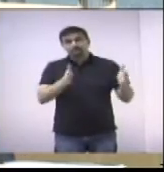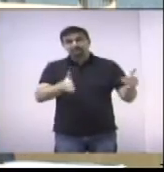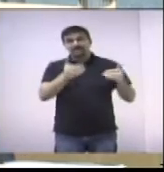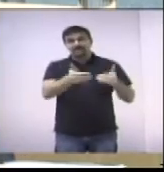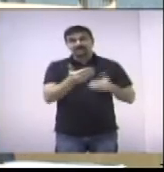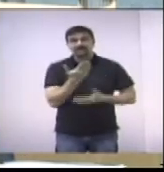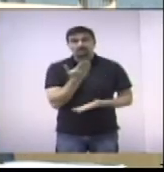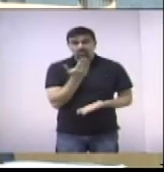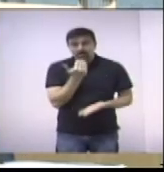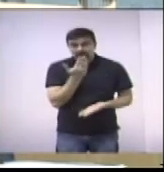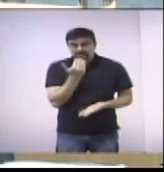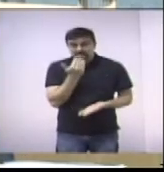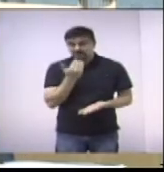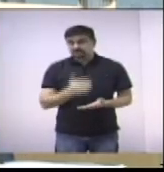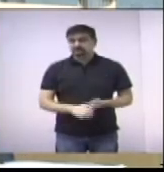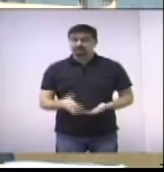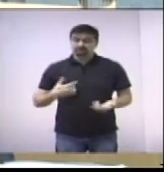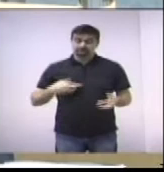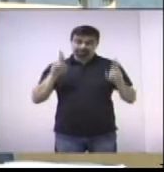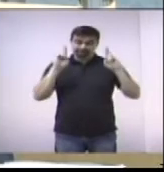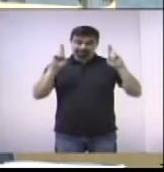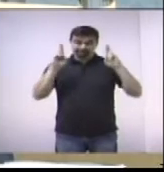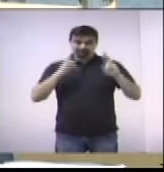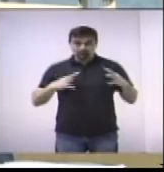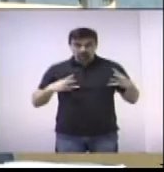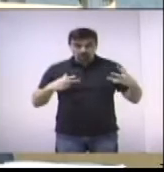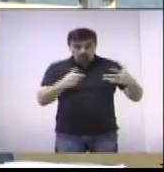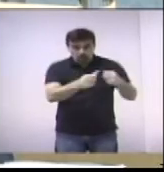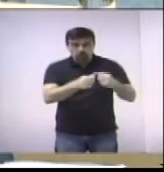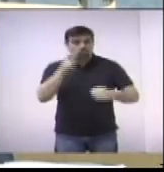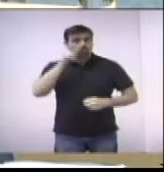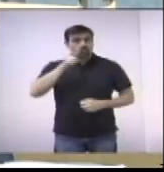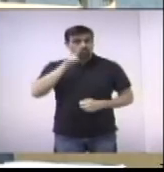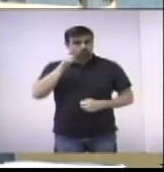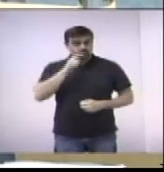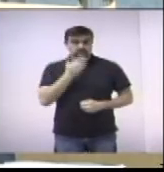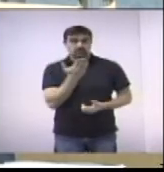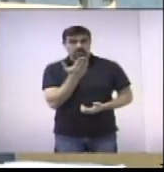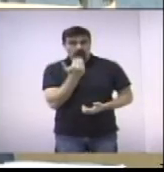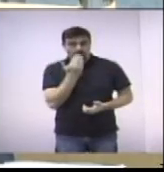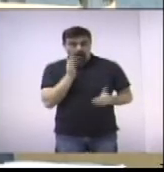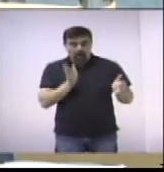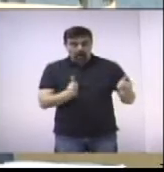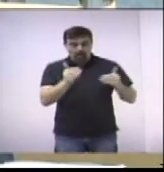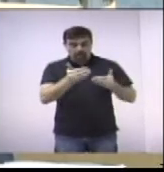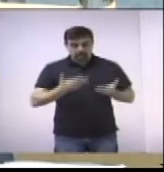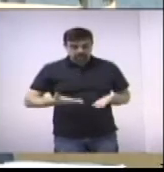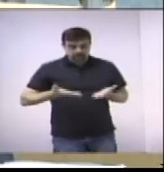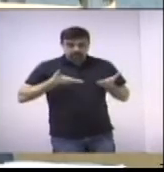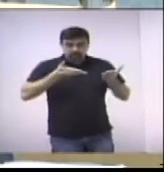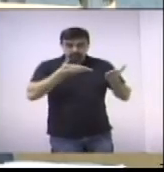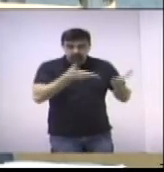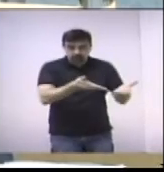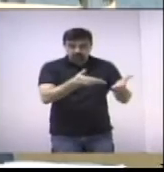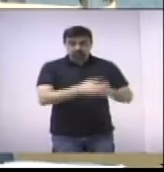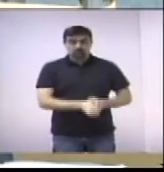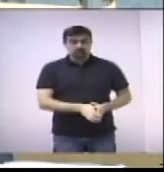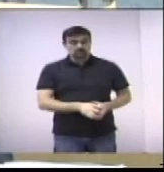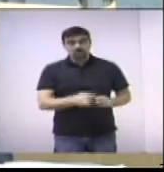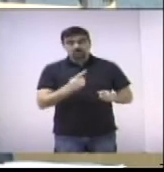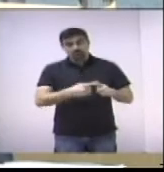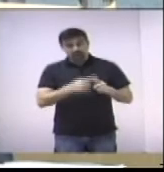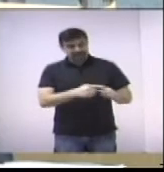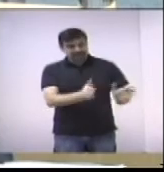mais expostas. Mas não pela entrega, mas que elas não sejam expostas dentro da